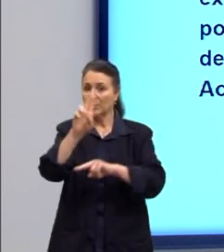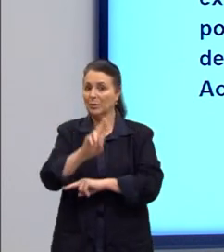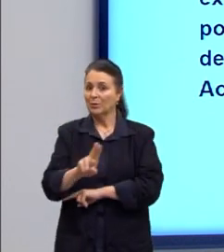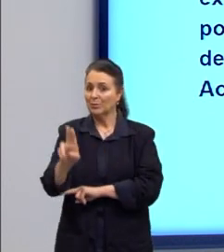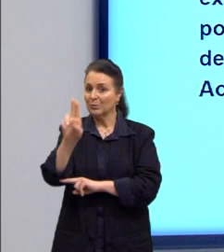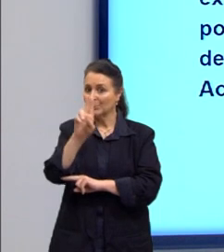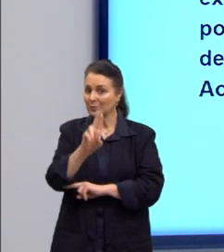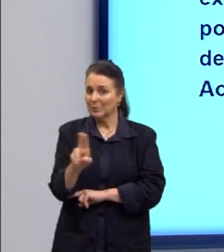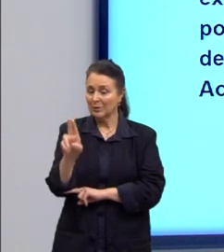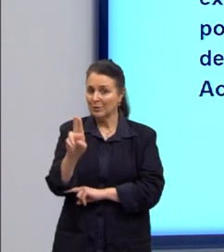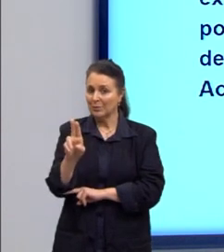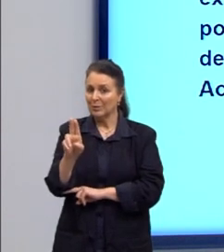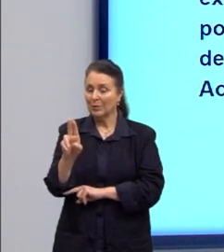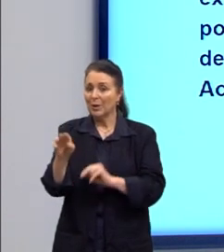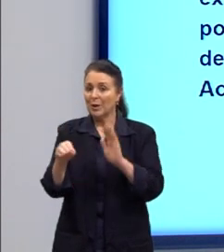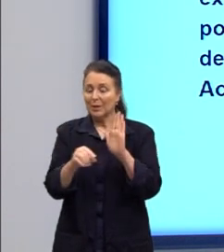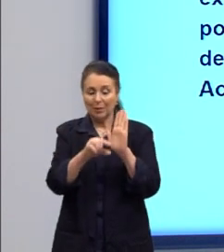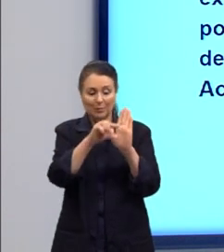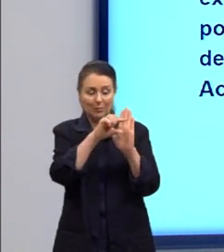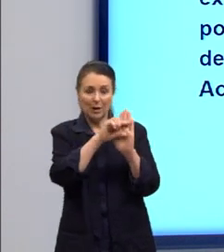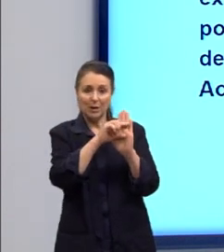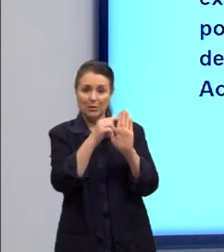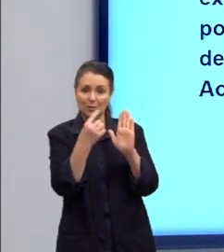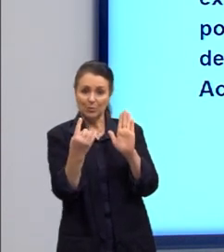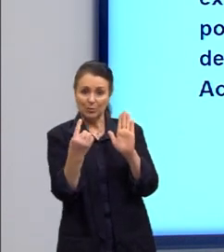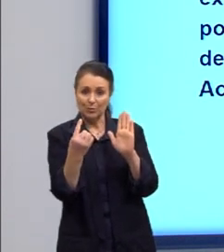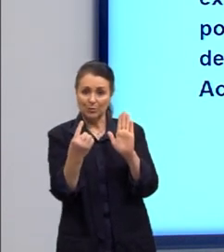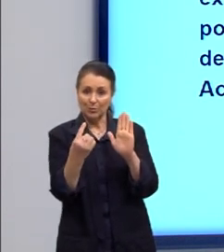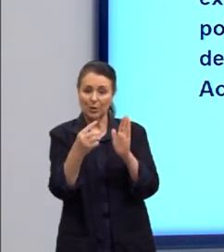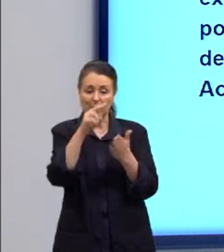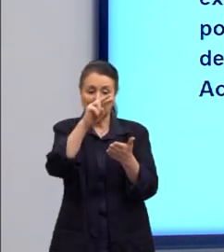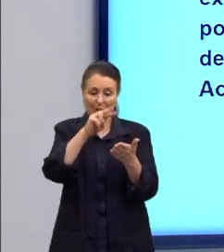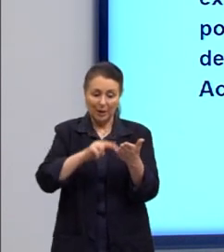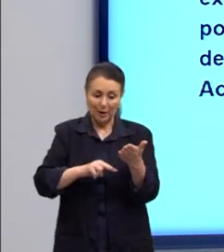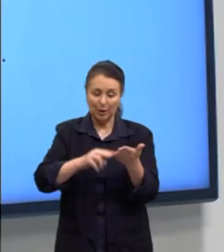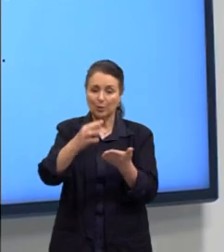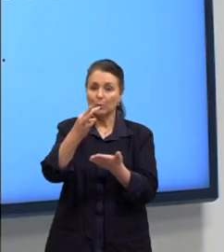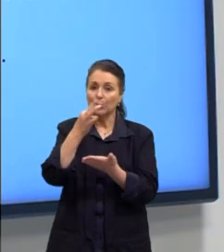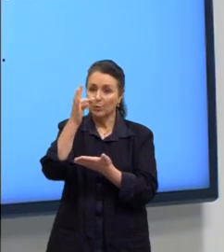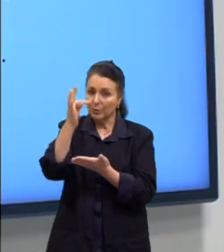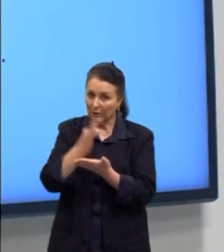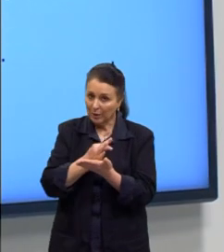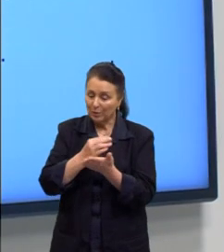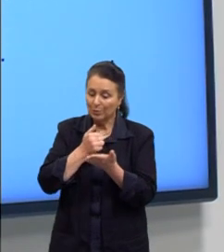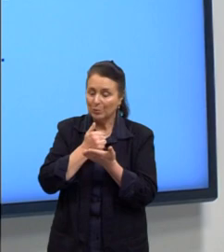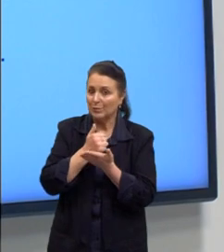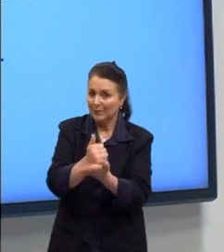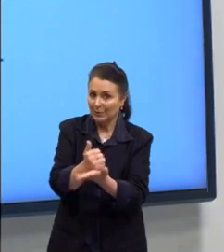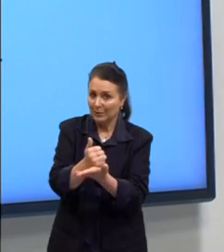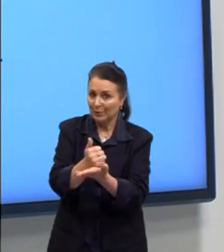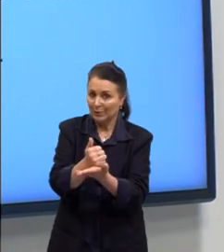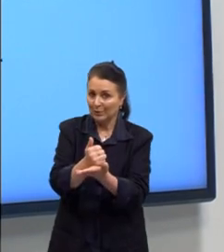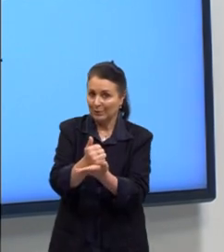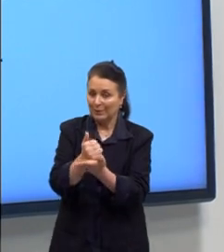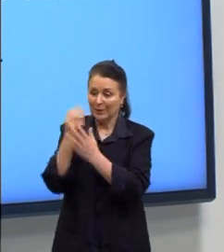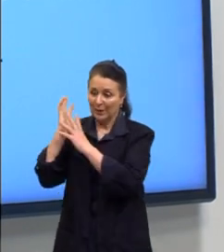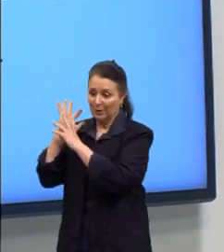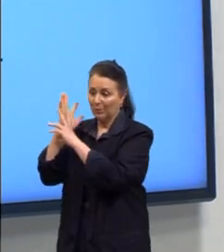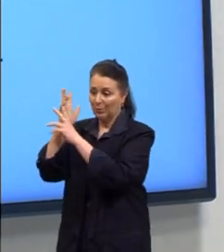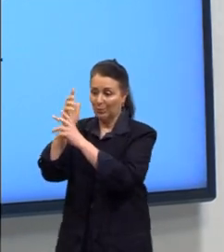na parte 1 de Como ler os textos de apoio só para a gente retomar um pouquinho para fazer essa ligação